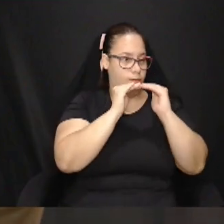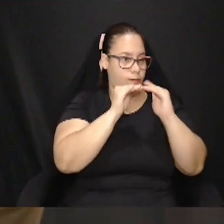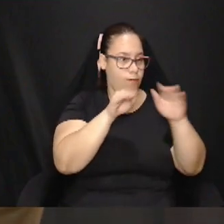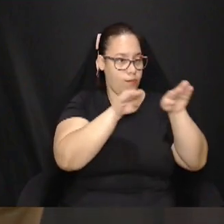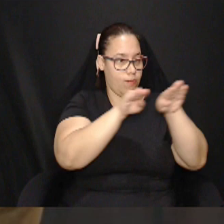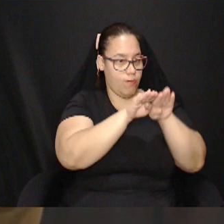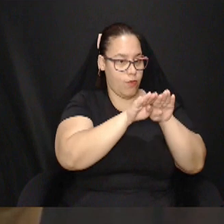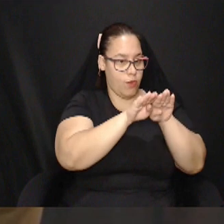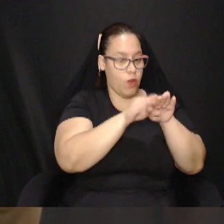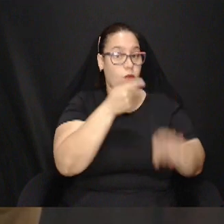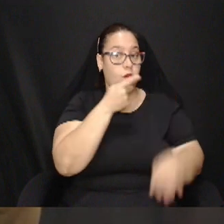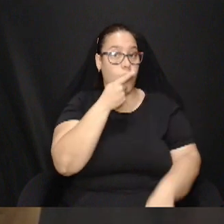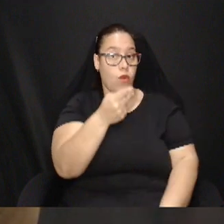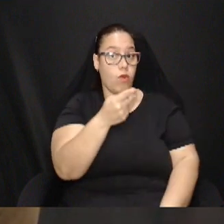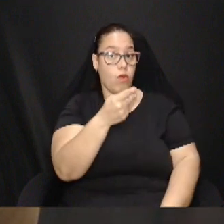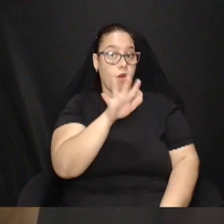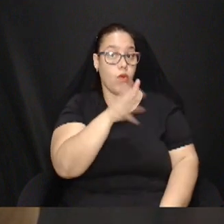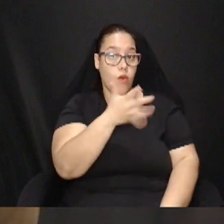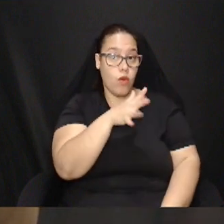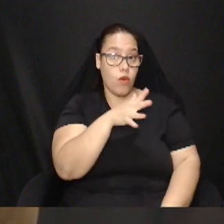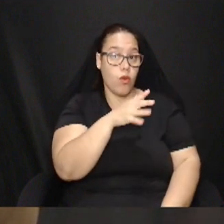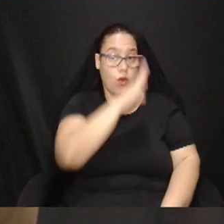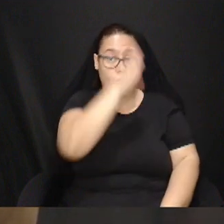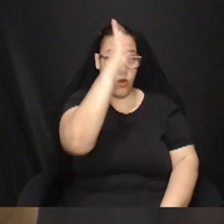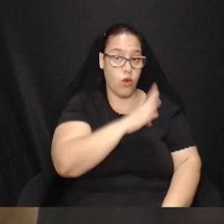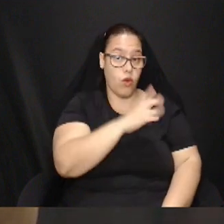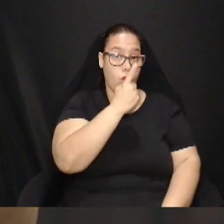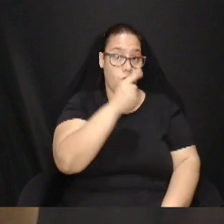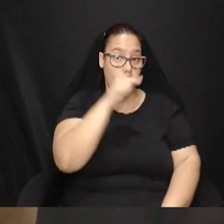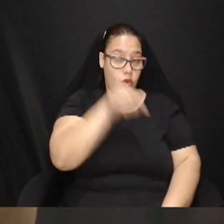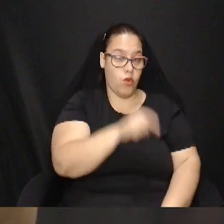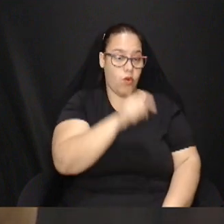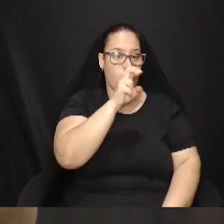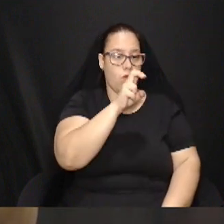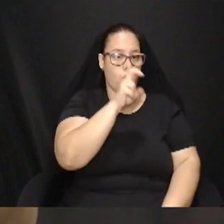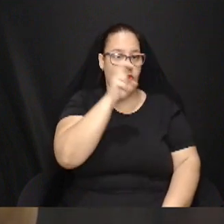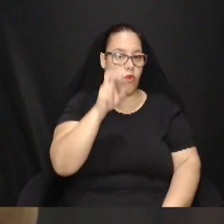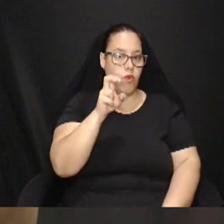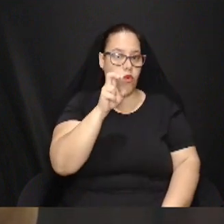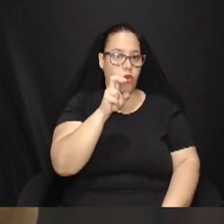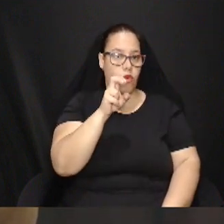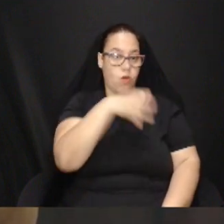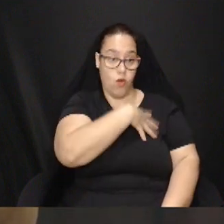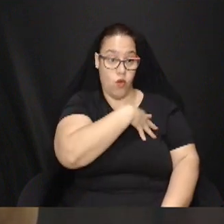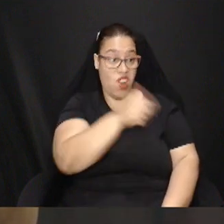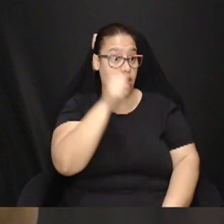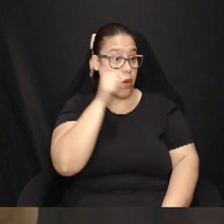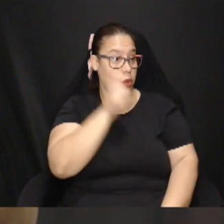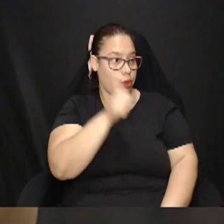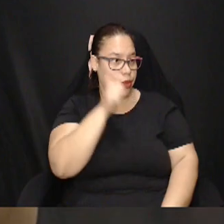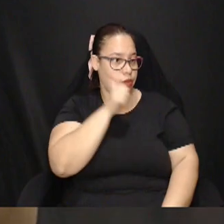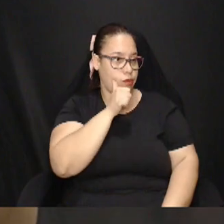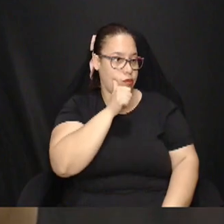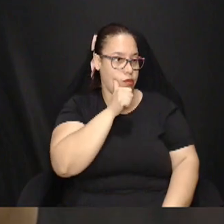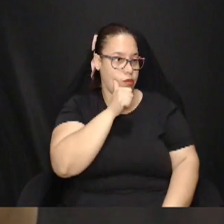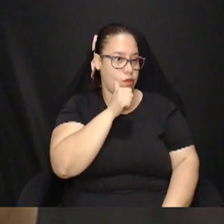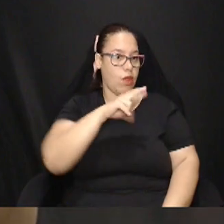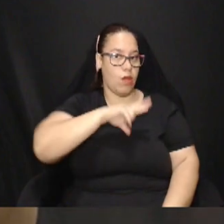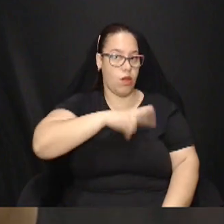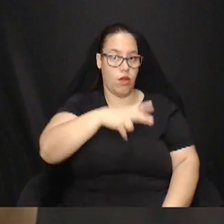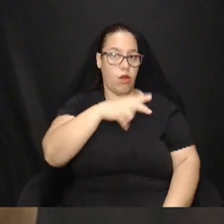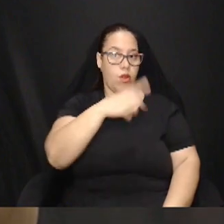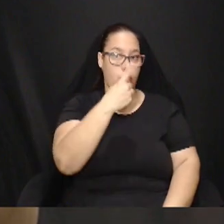falou previamente, o Brasil está com 1,55 filhos por mulher. Portugal está com